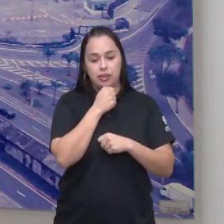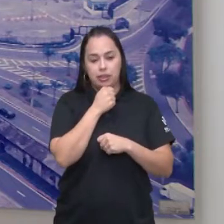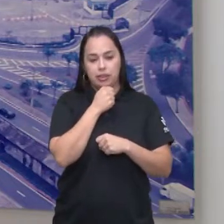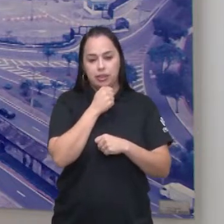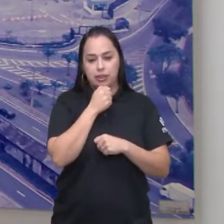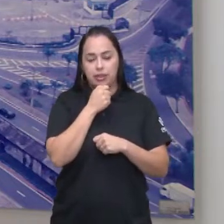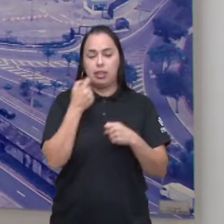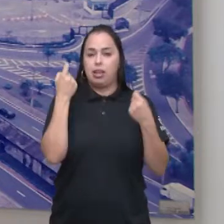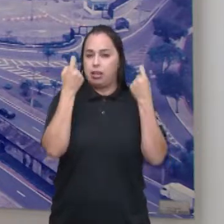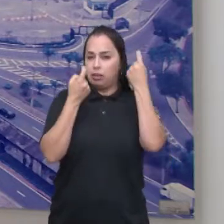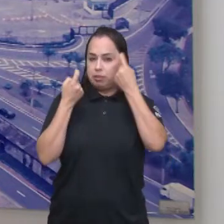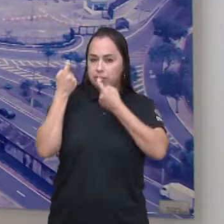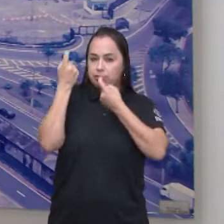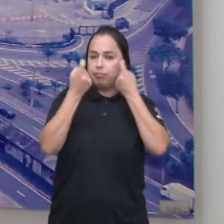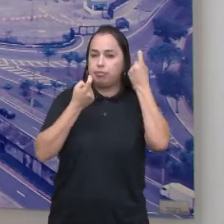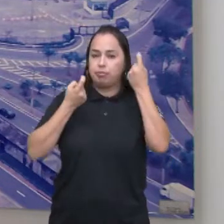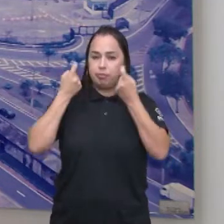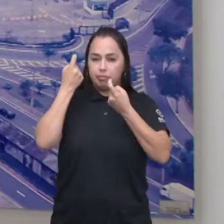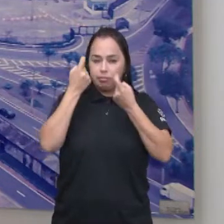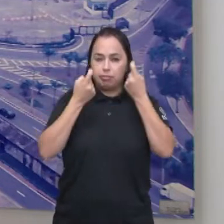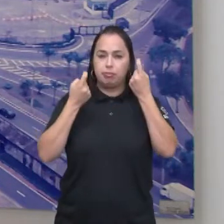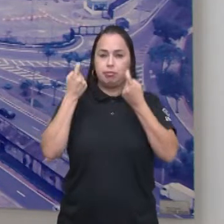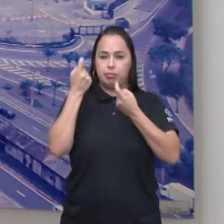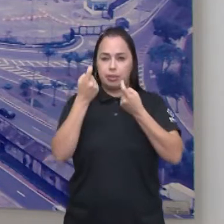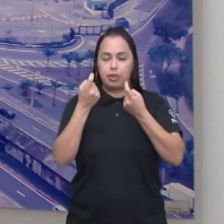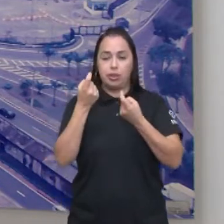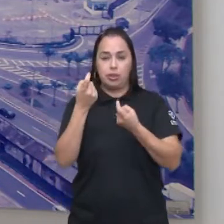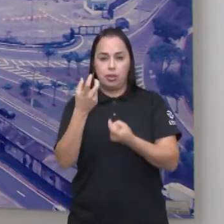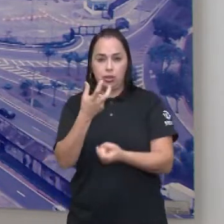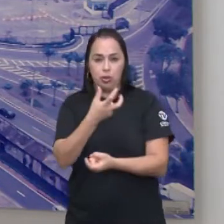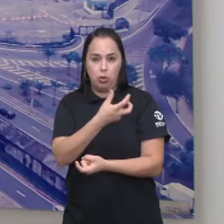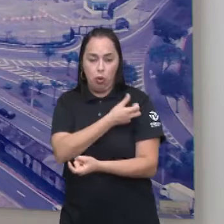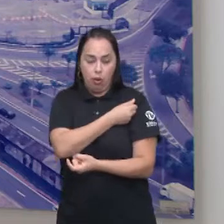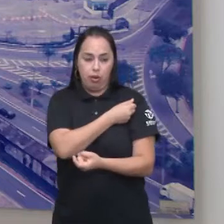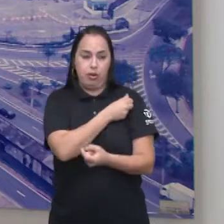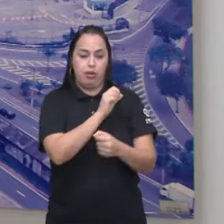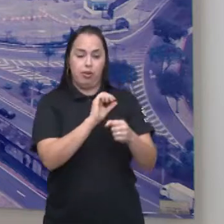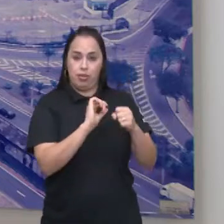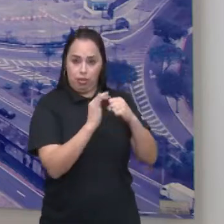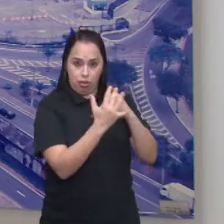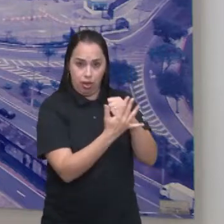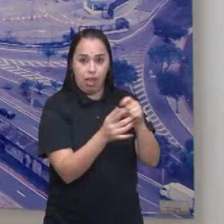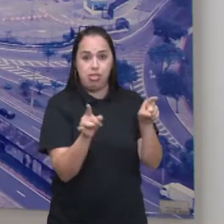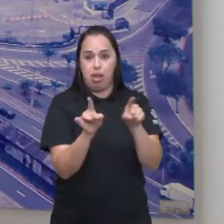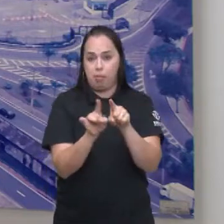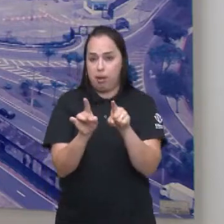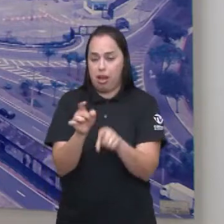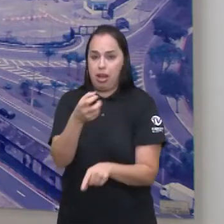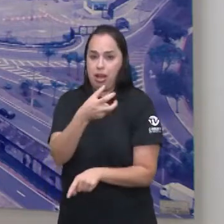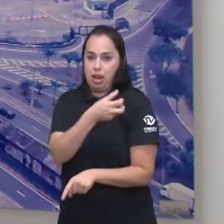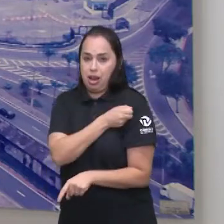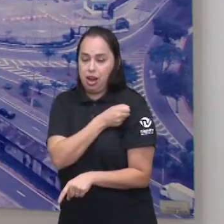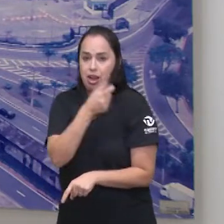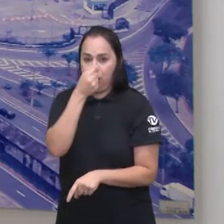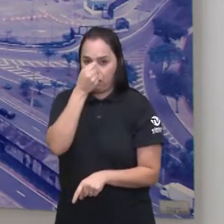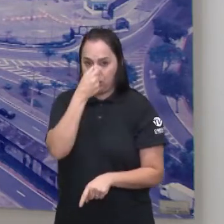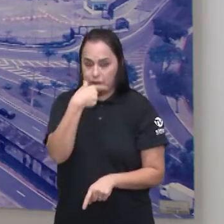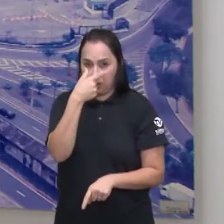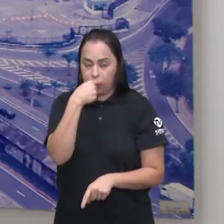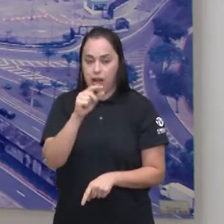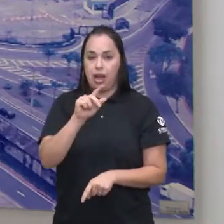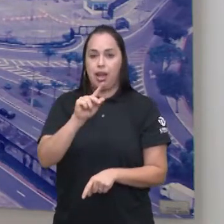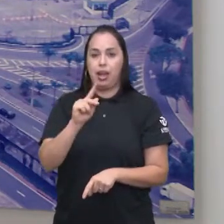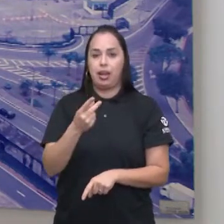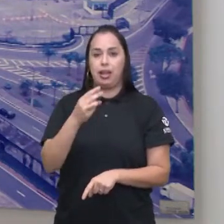circulando então é uma preocupação grande tanto a vacinação contra o convide a vacinação da gripe